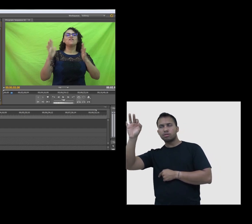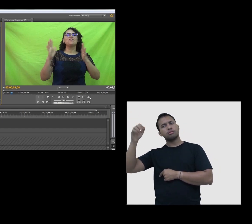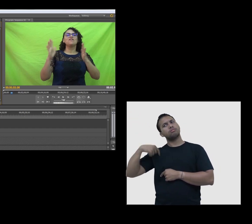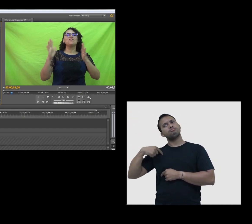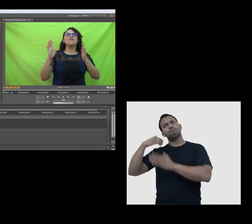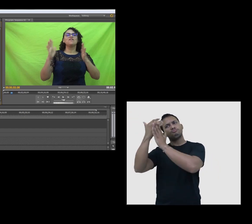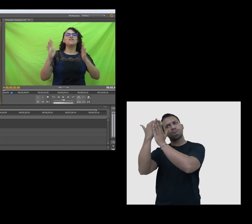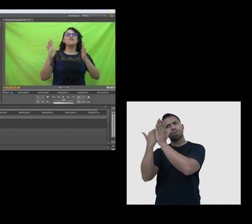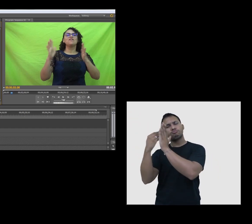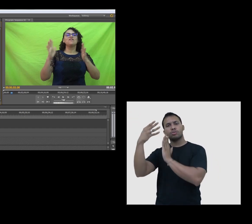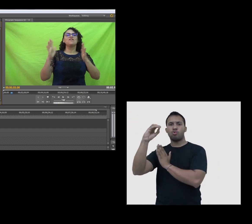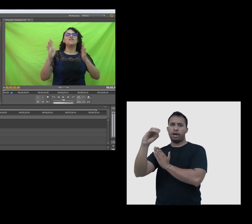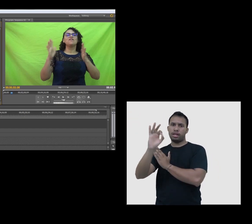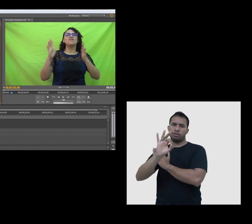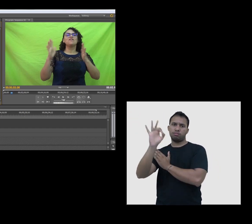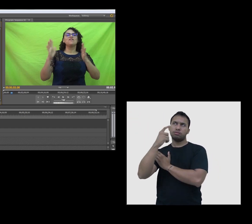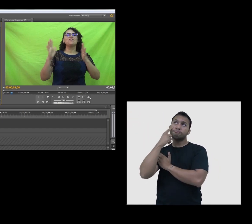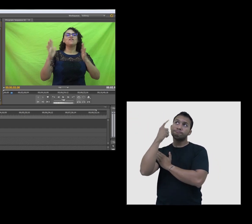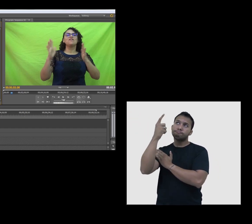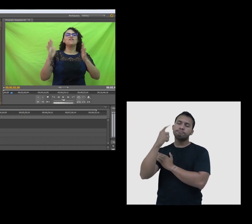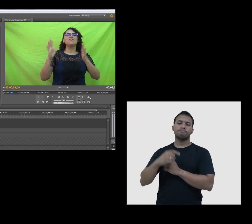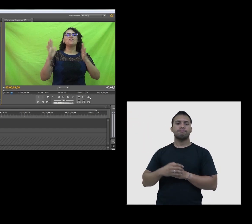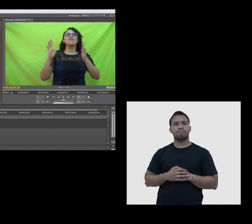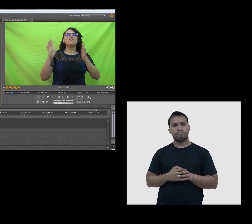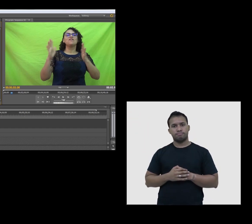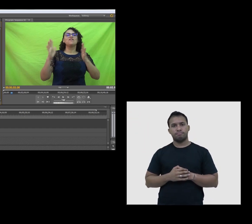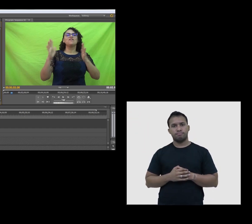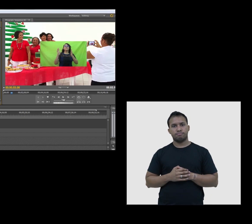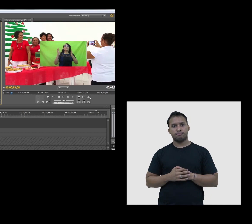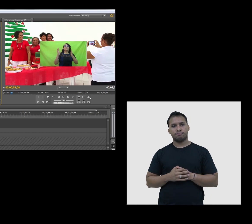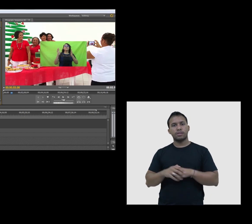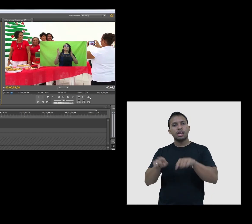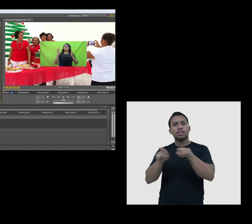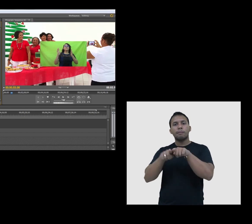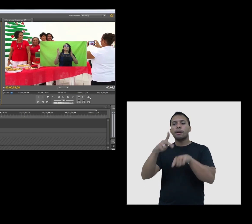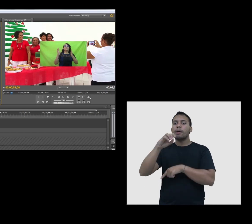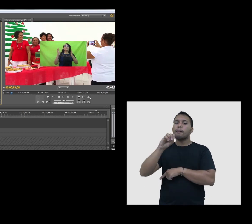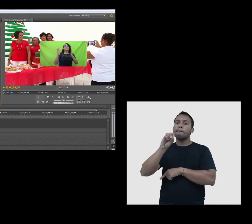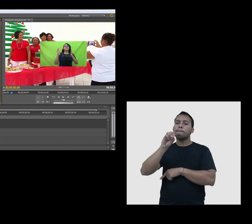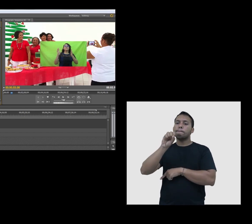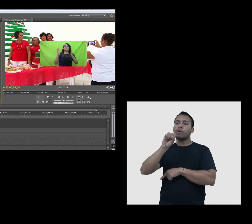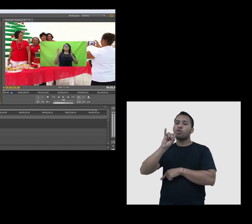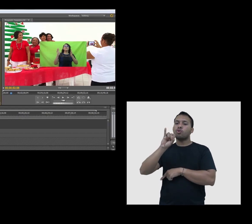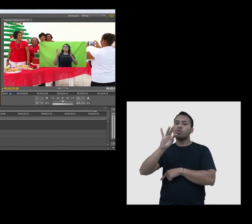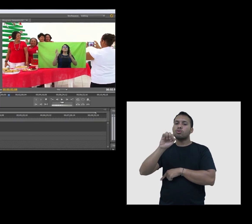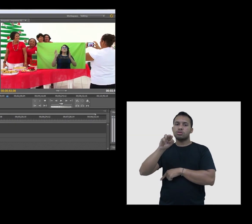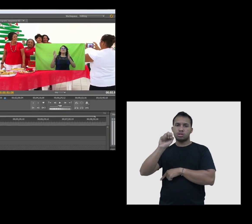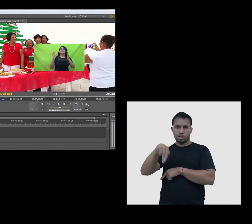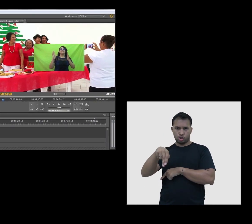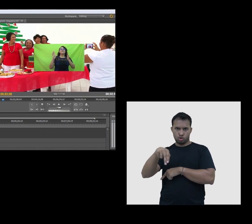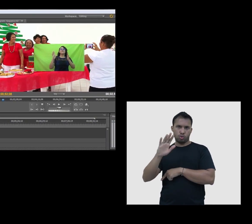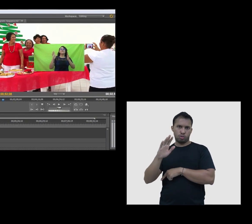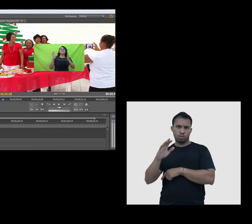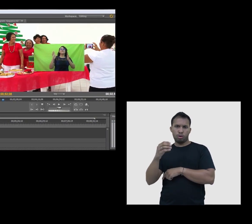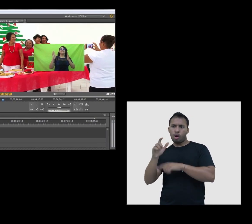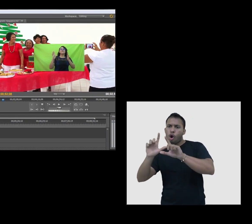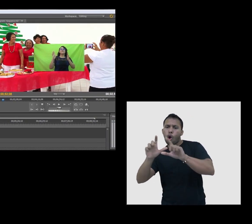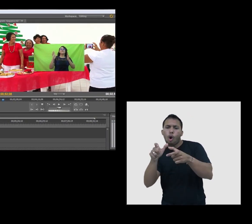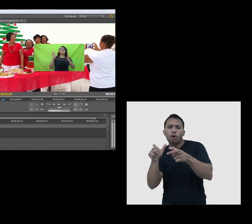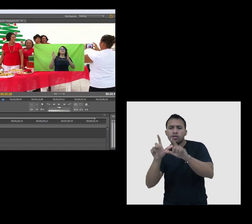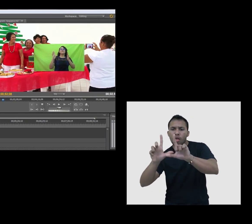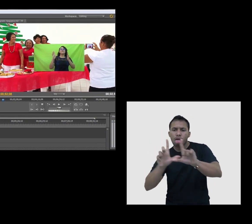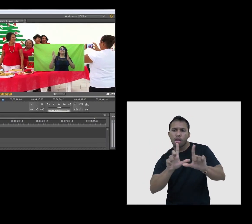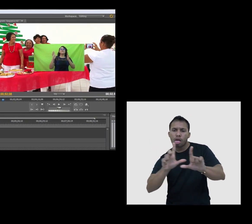40. Acho que 40 aqui tá bom. E em relação ao posicionamento, a gente tem aqui o seu posicionamento